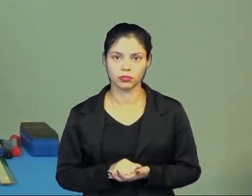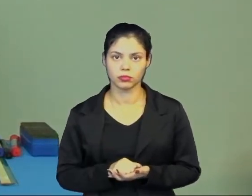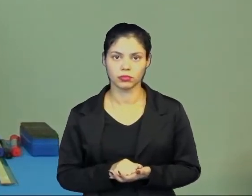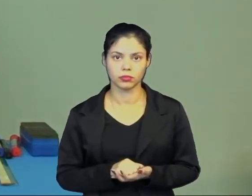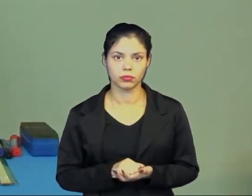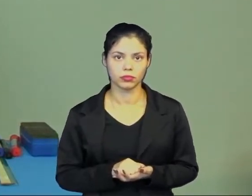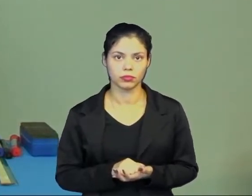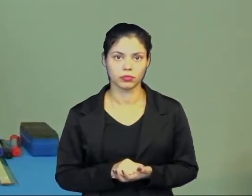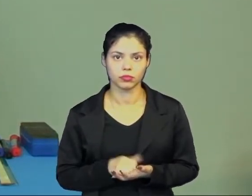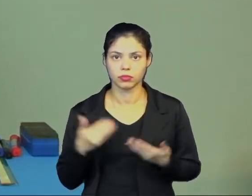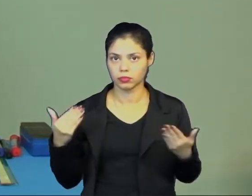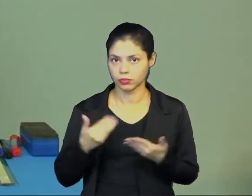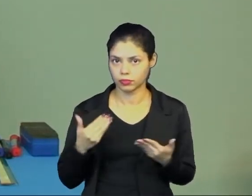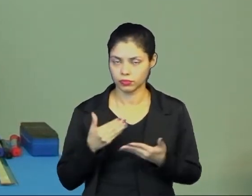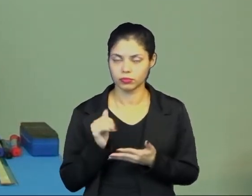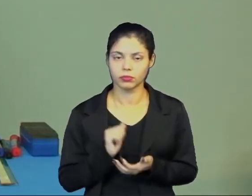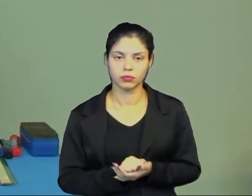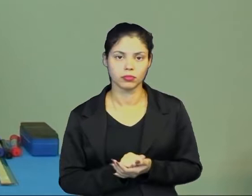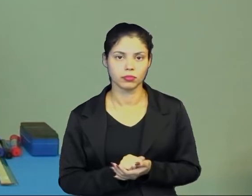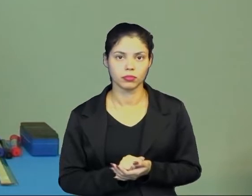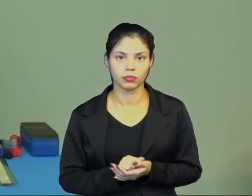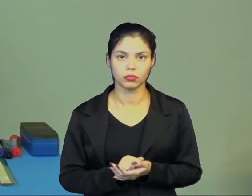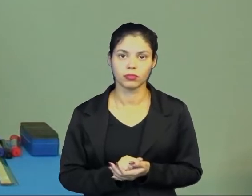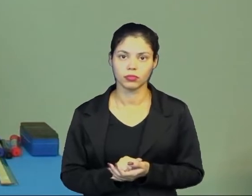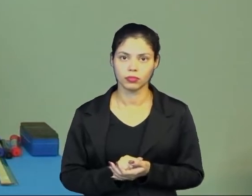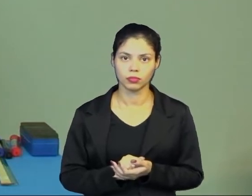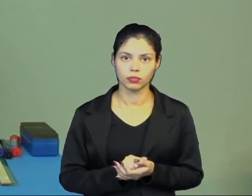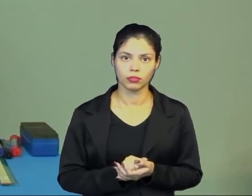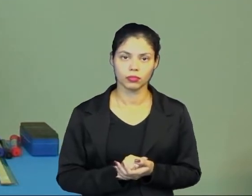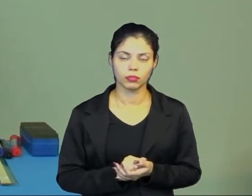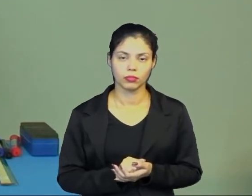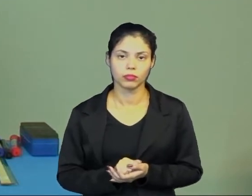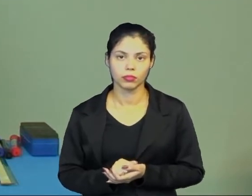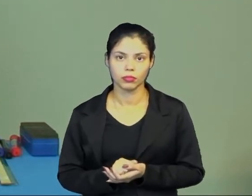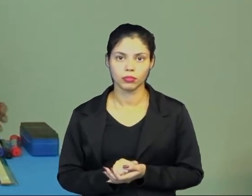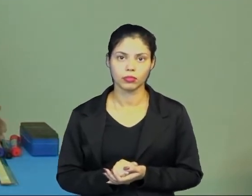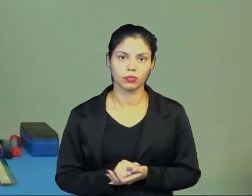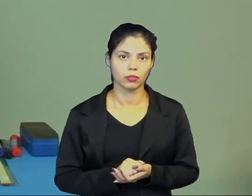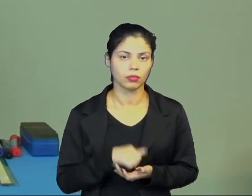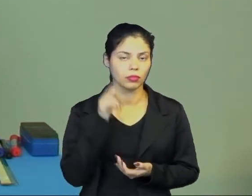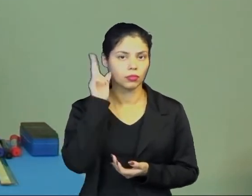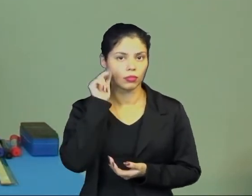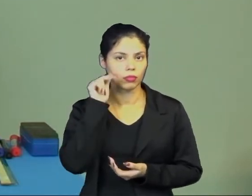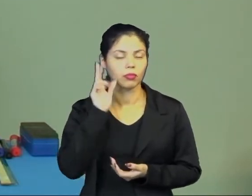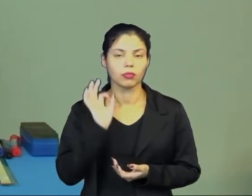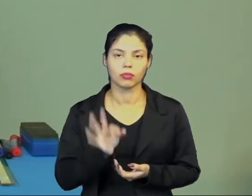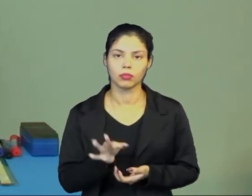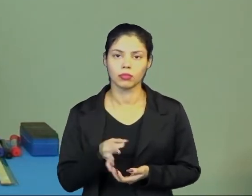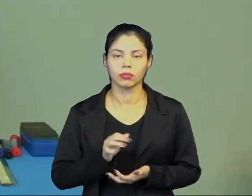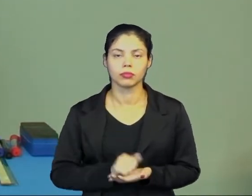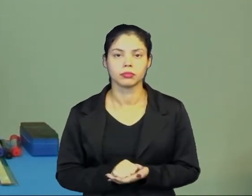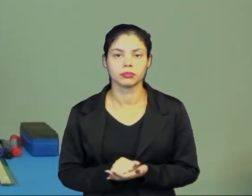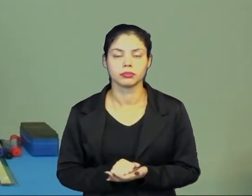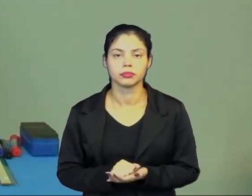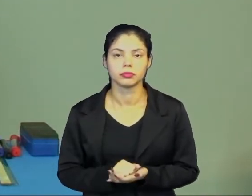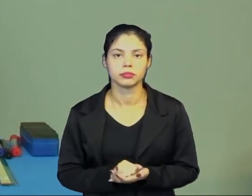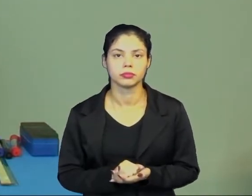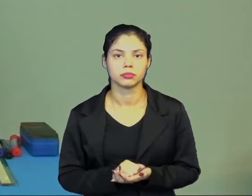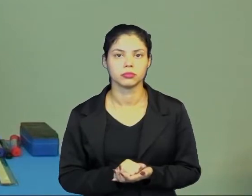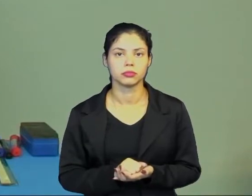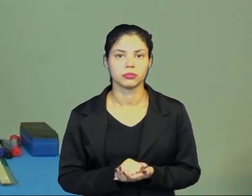contar separadamente agora? Primeiro, nós vamos contar os cavalos, certo? Vamos lá.